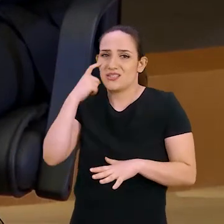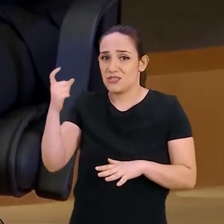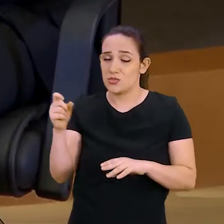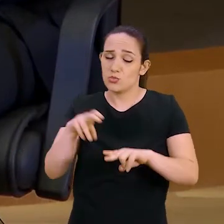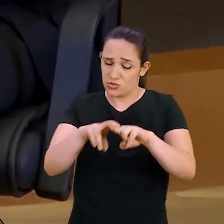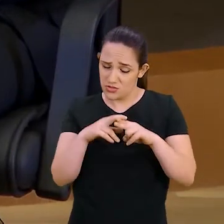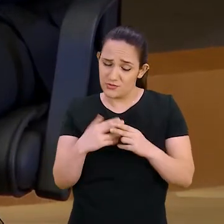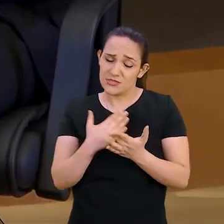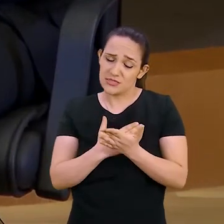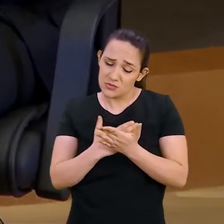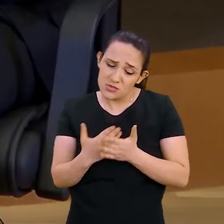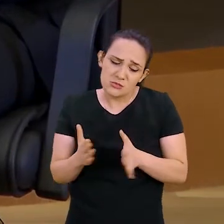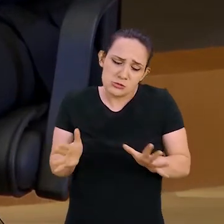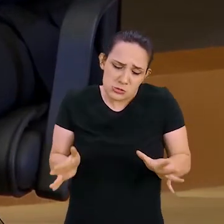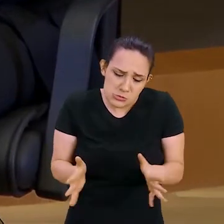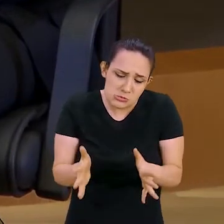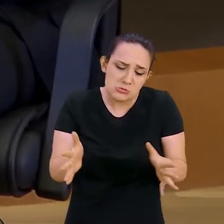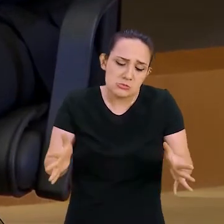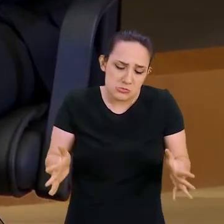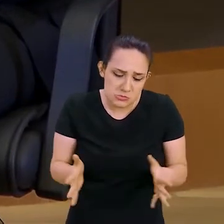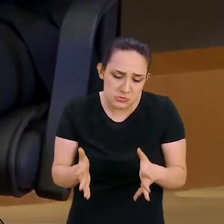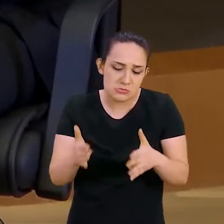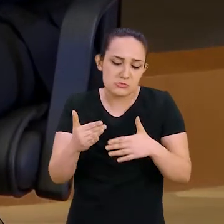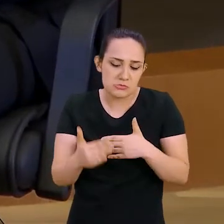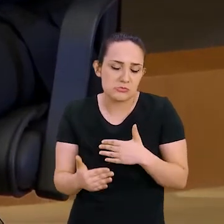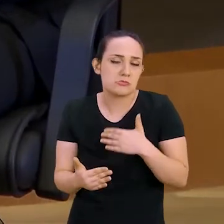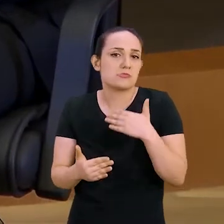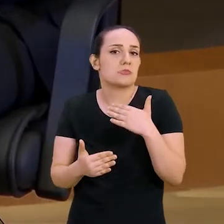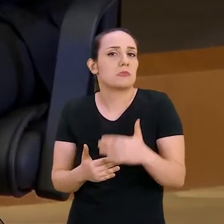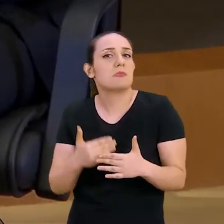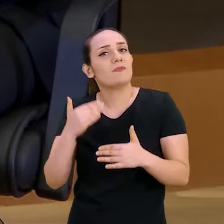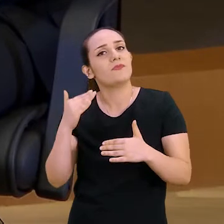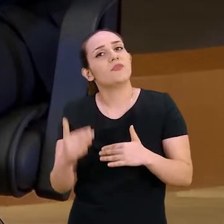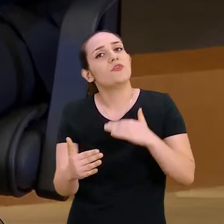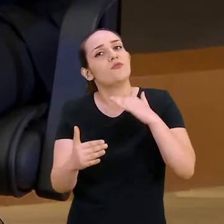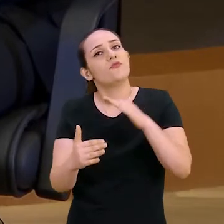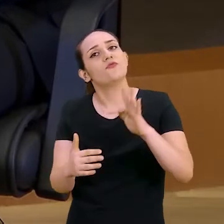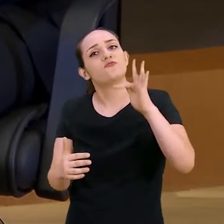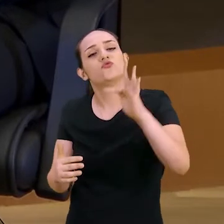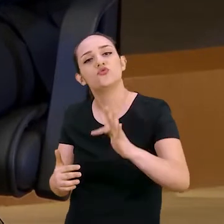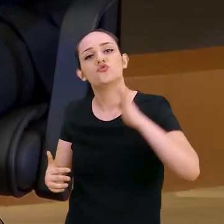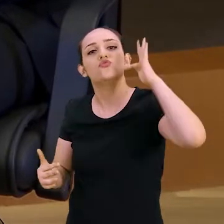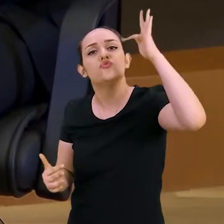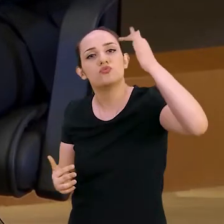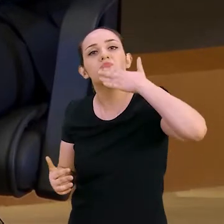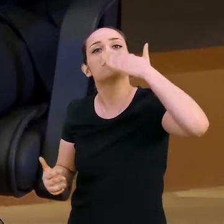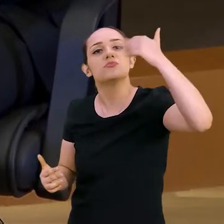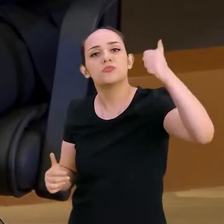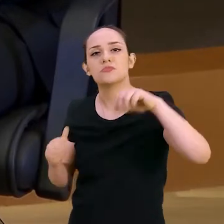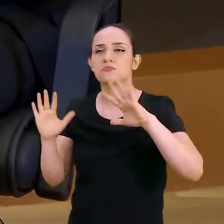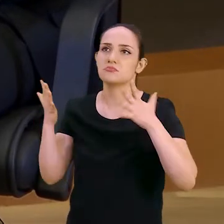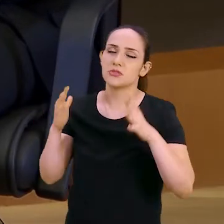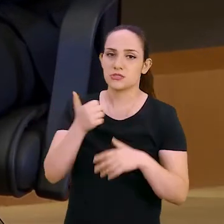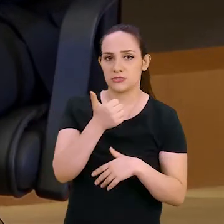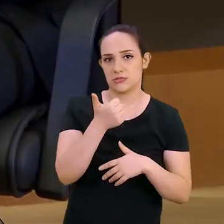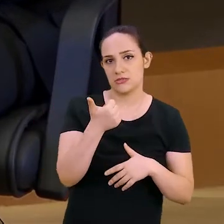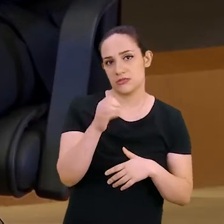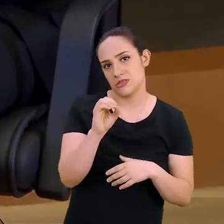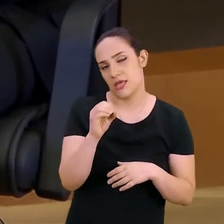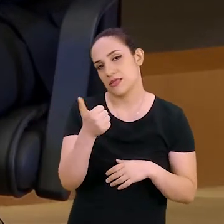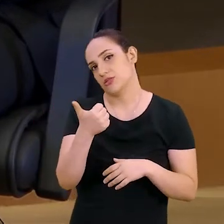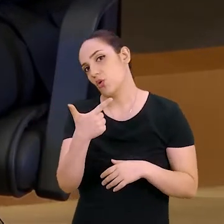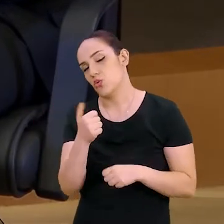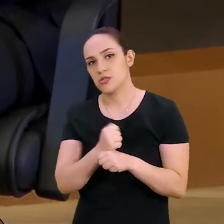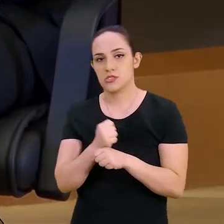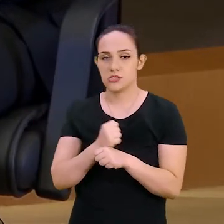trabalho é formiguinha, o resultado é a longo prazo, nós vamos colher esses frutos daqui 10, 12